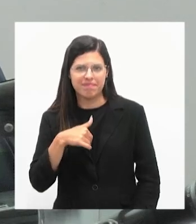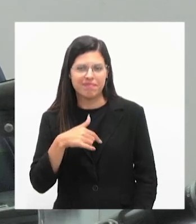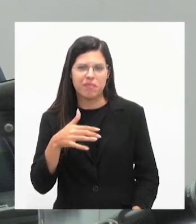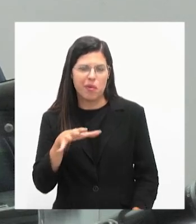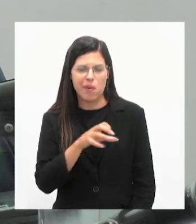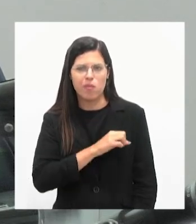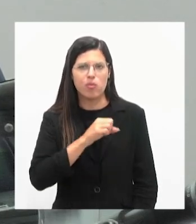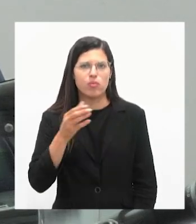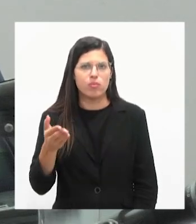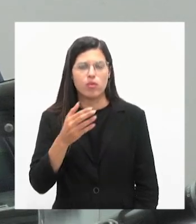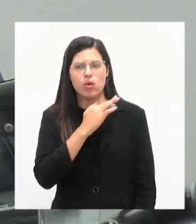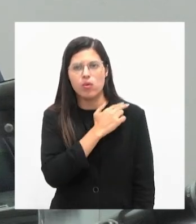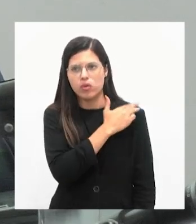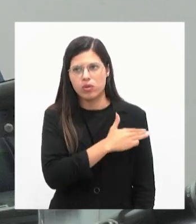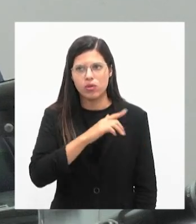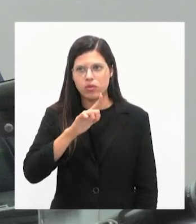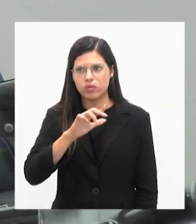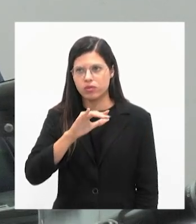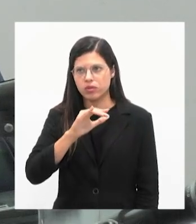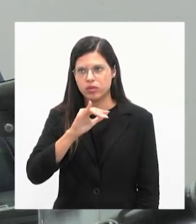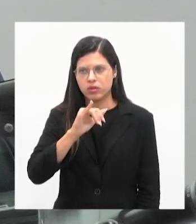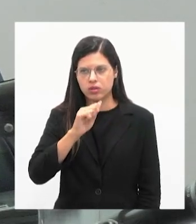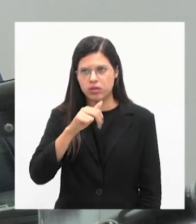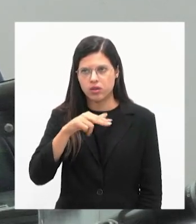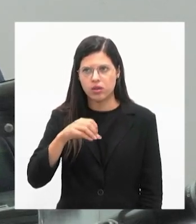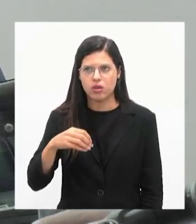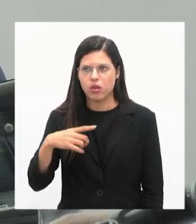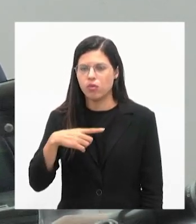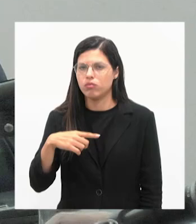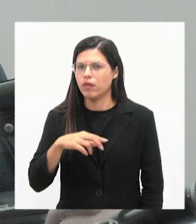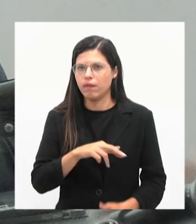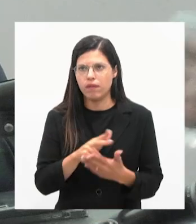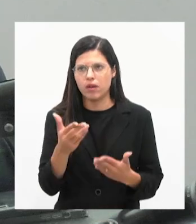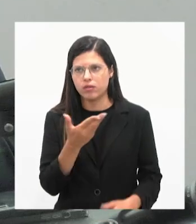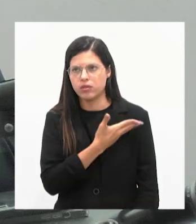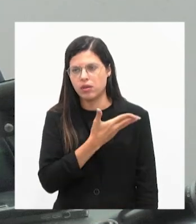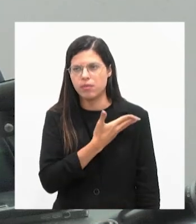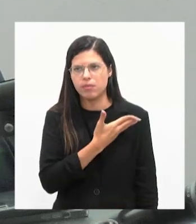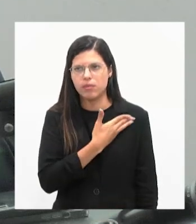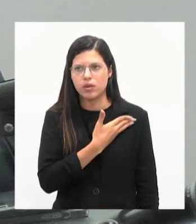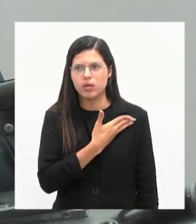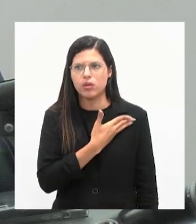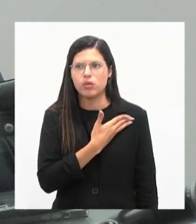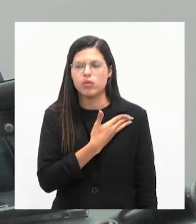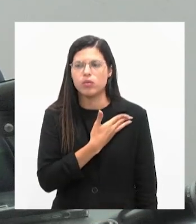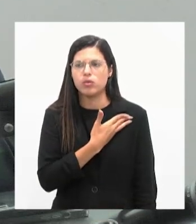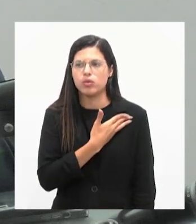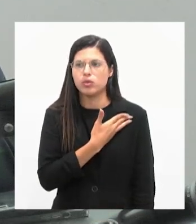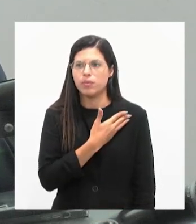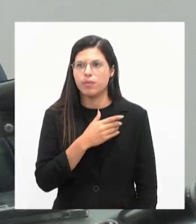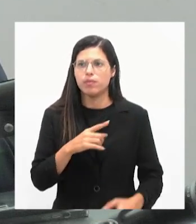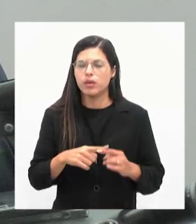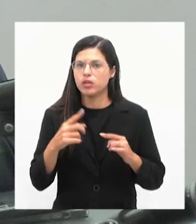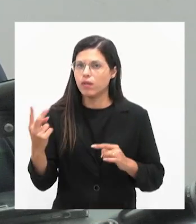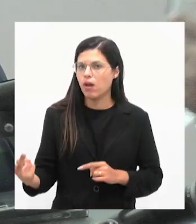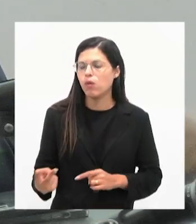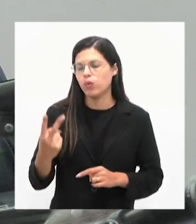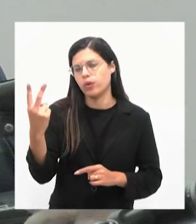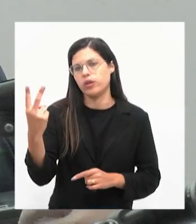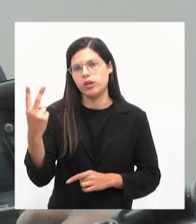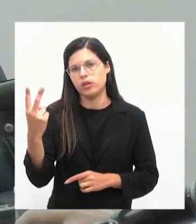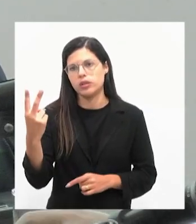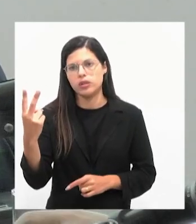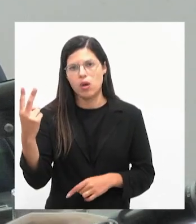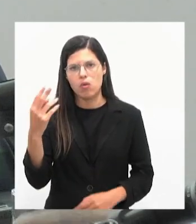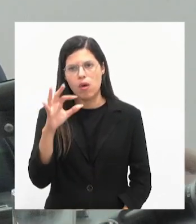dos policiais e oficiais da Polícia Militar, olha que eu tenho muitos amigos, mas mais honrados e que mais valorizam a farda.